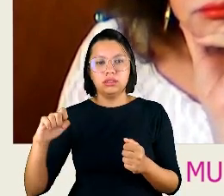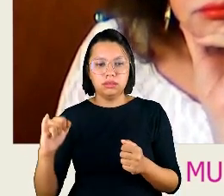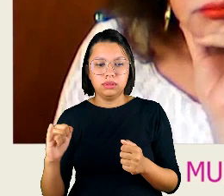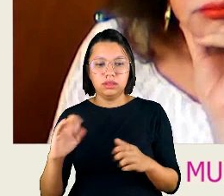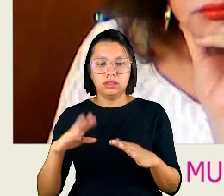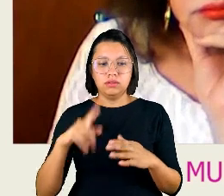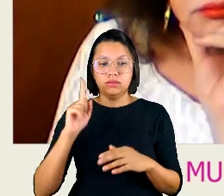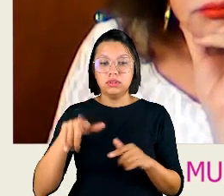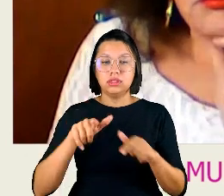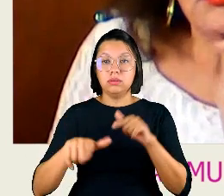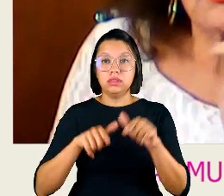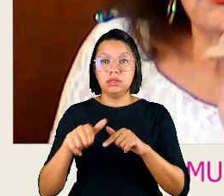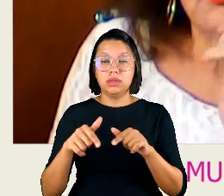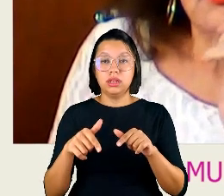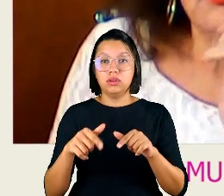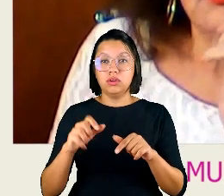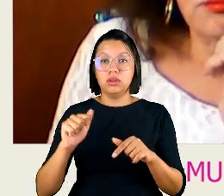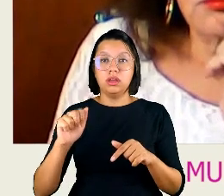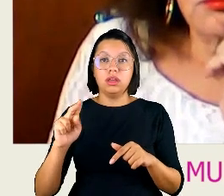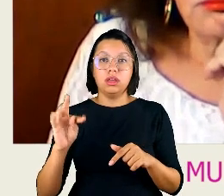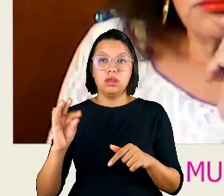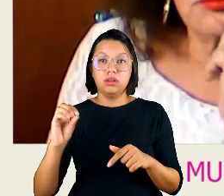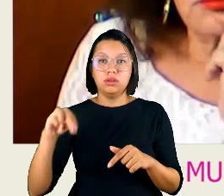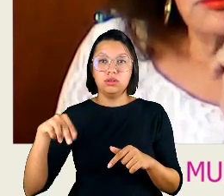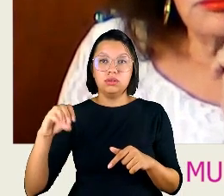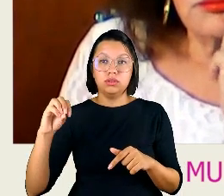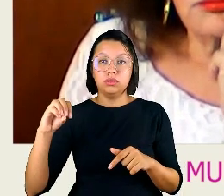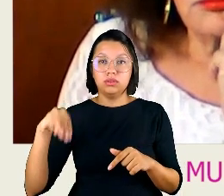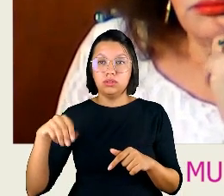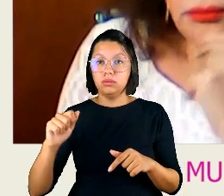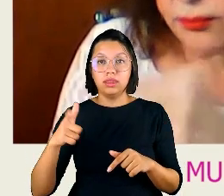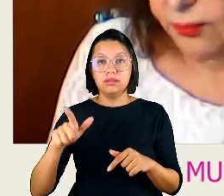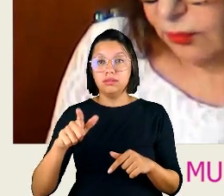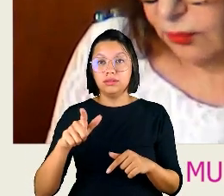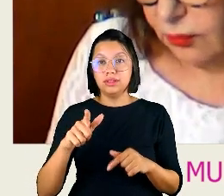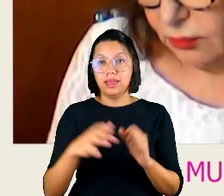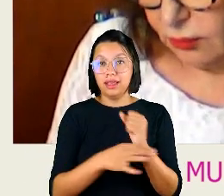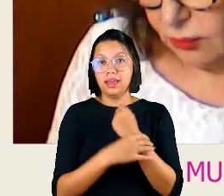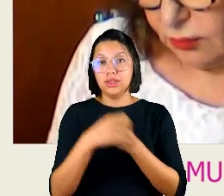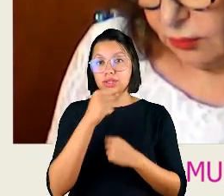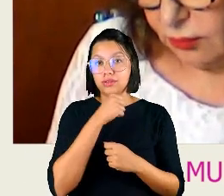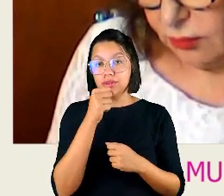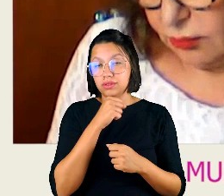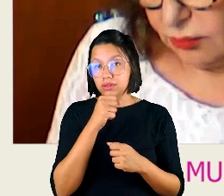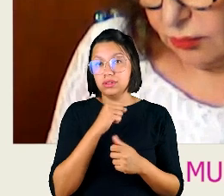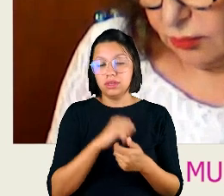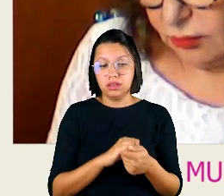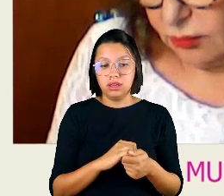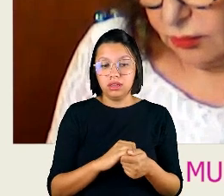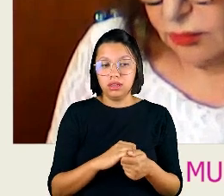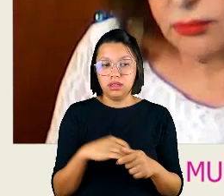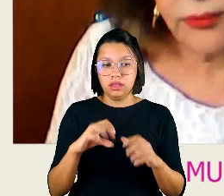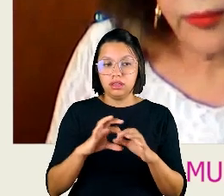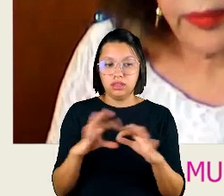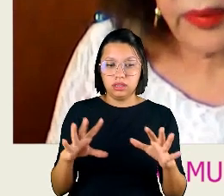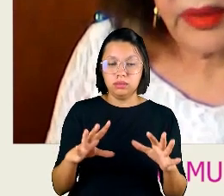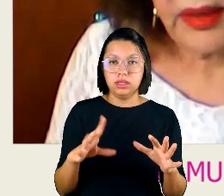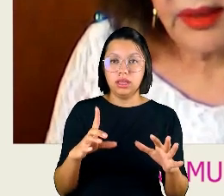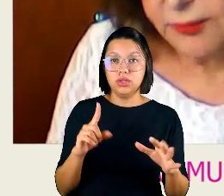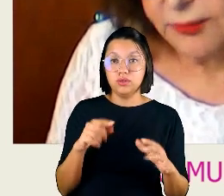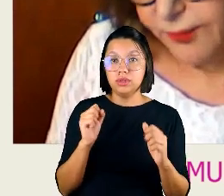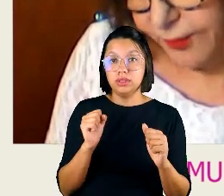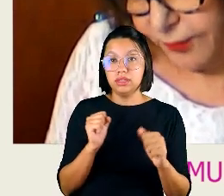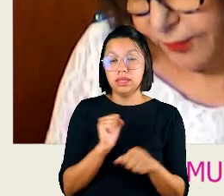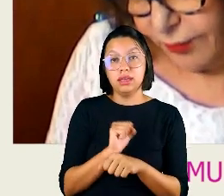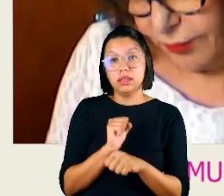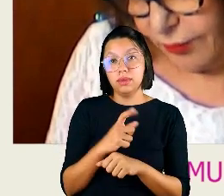autônoma e ao mesmo tempo você não tem a garantia da aposentadoria, você não tem a flexibilidade que você espera ter, o que você acha que você vai ter.